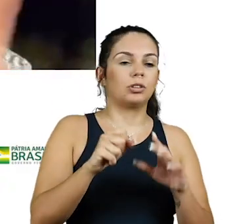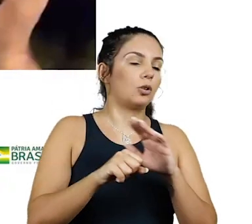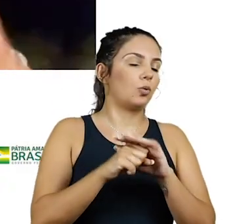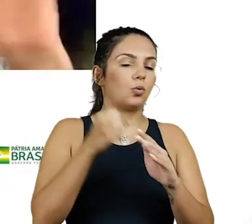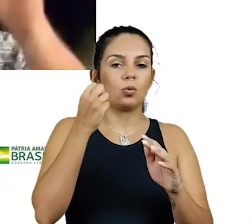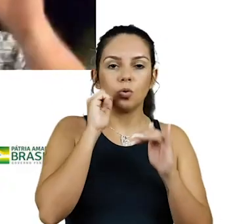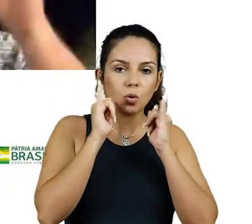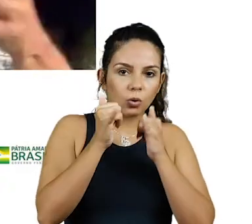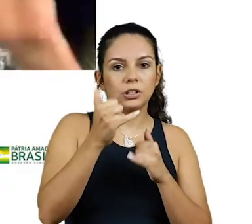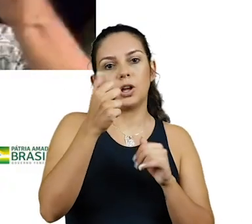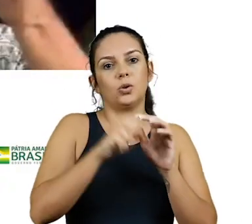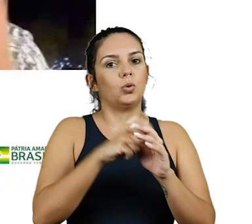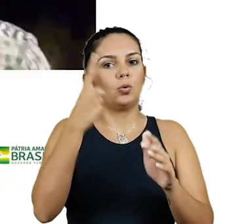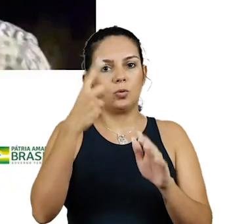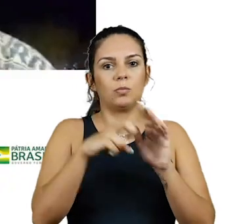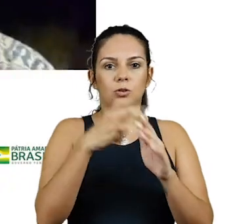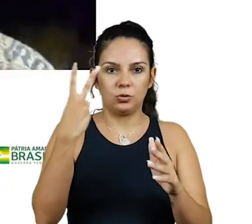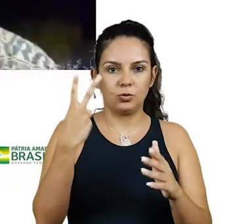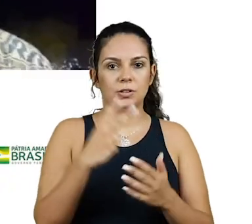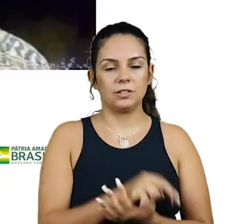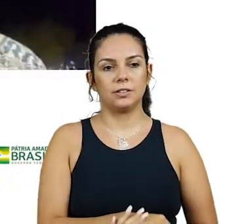mas cada capítulo tinha